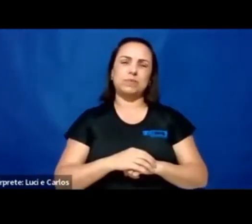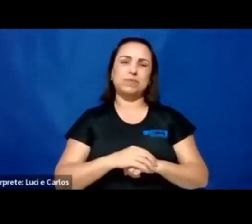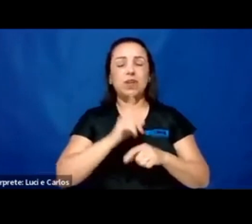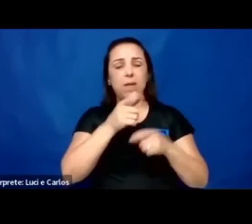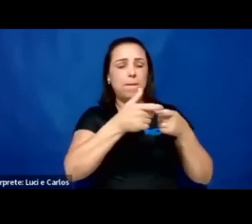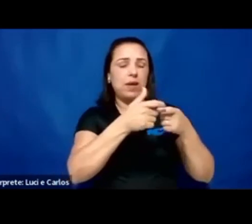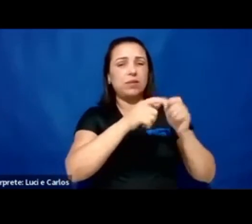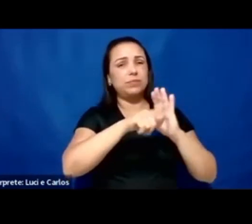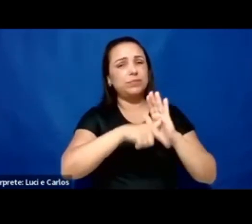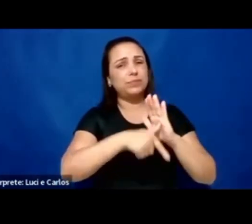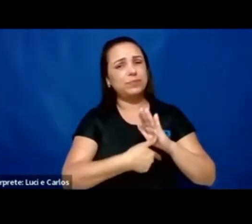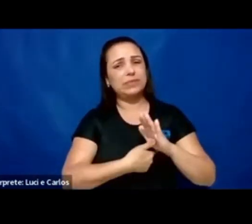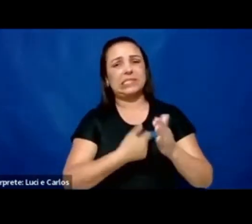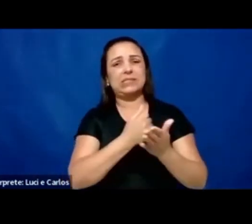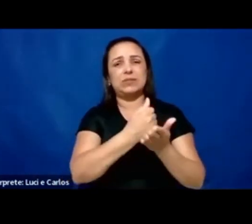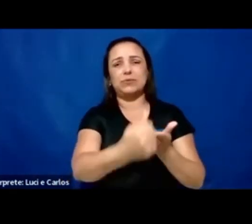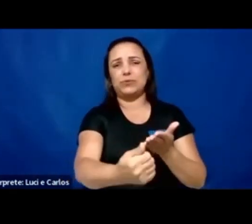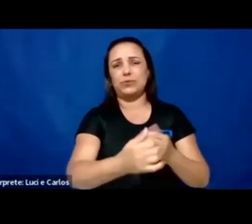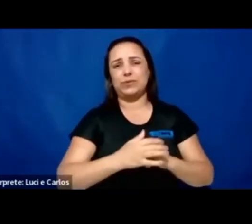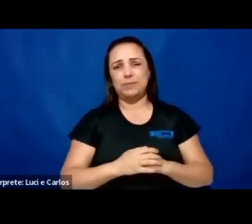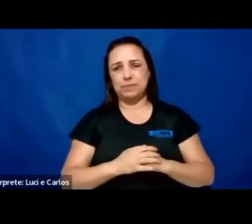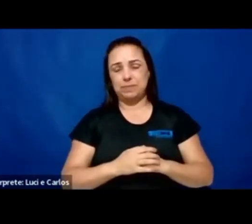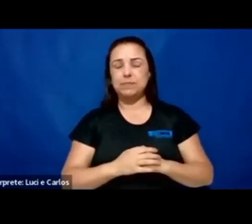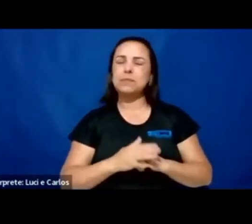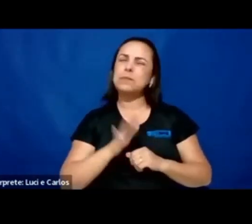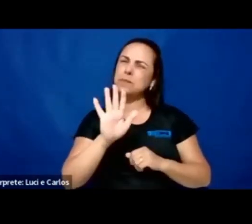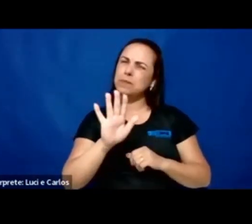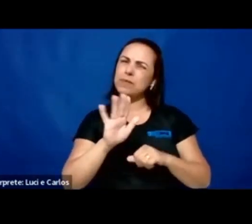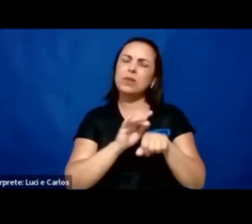Mike, como que essa doença acontece? Quais são as